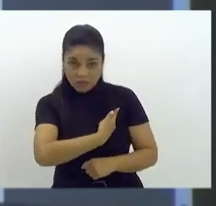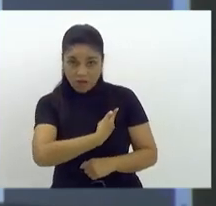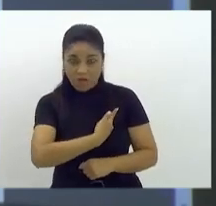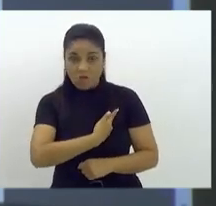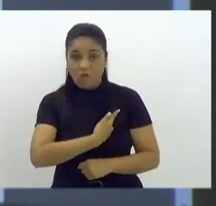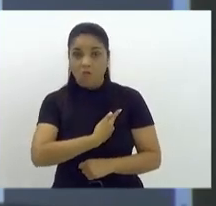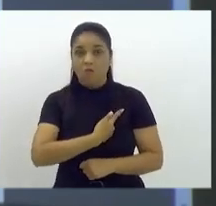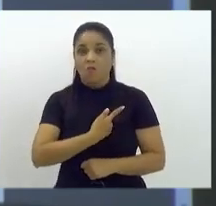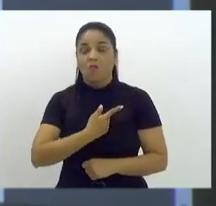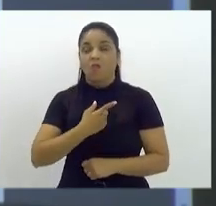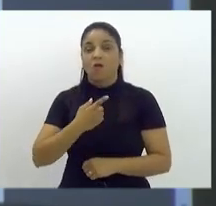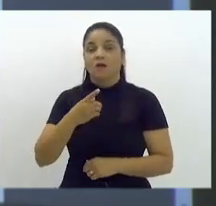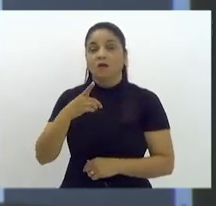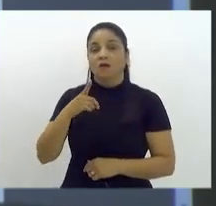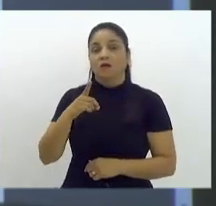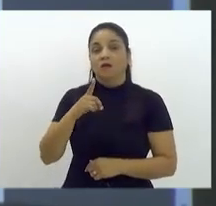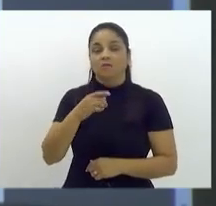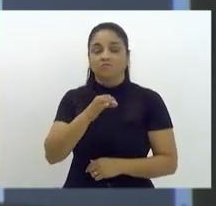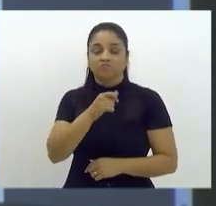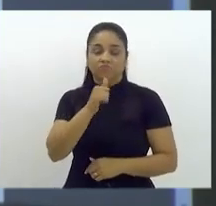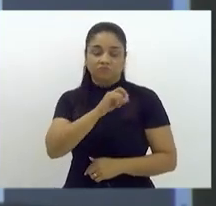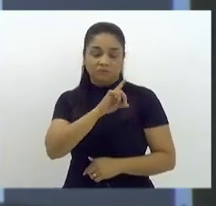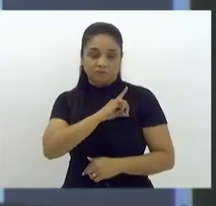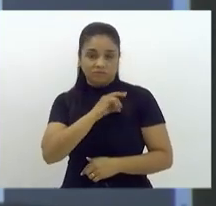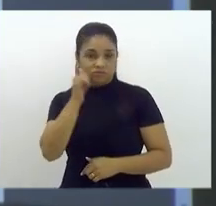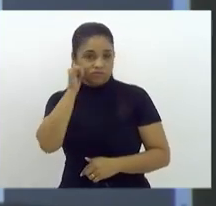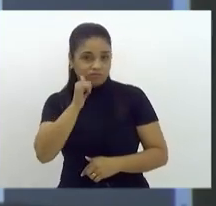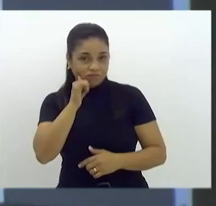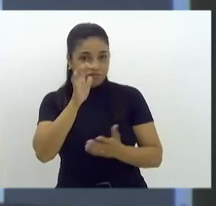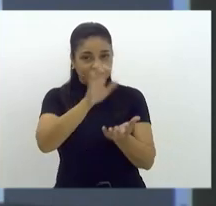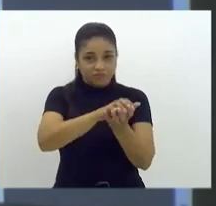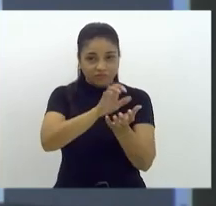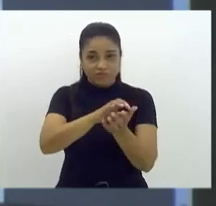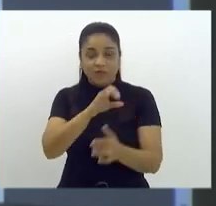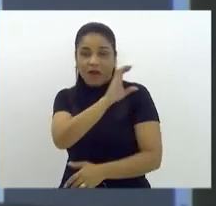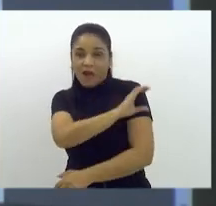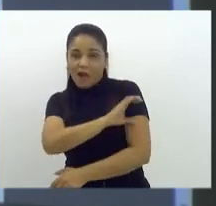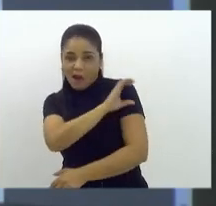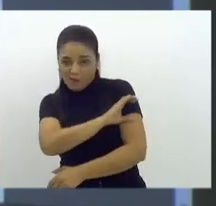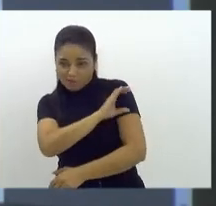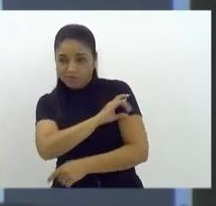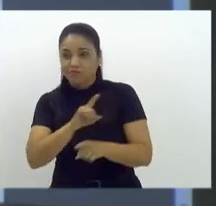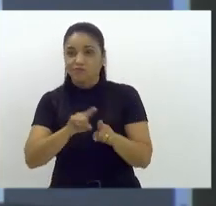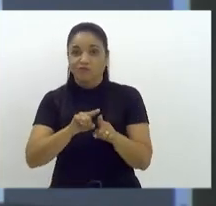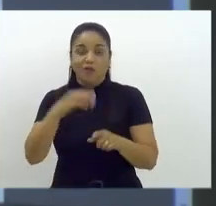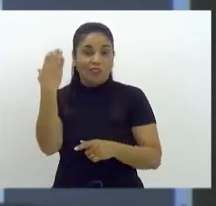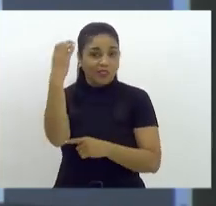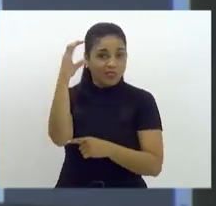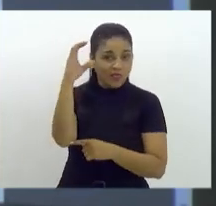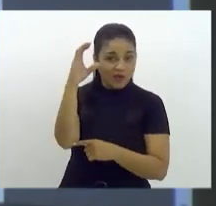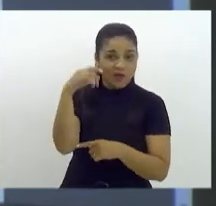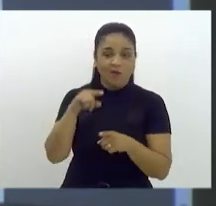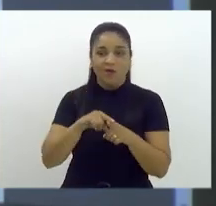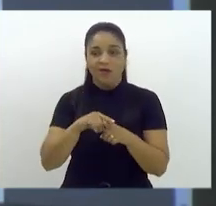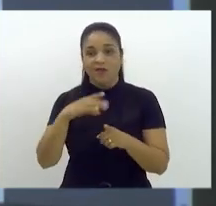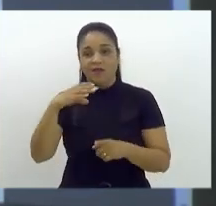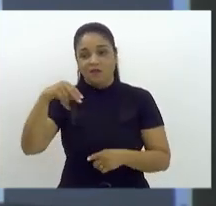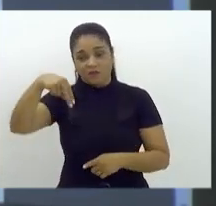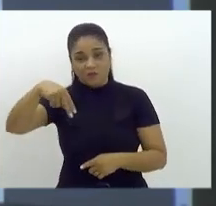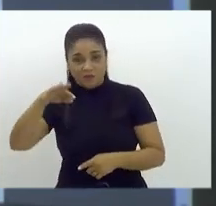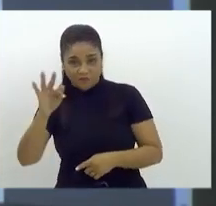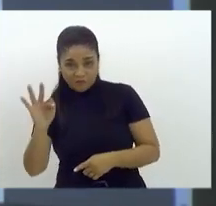Deão Oeste Dean Jacarepaguá deã Campos Dean Niterói Dean Nova Friburgo Cabo